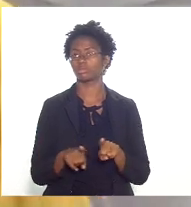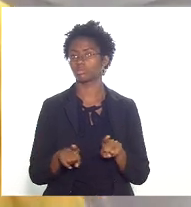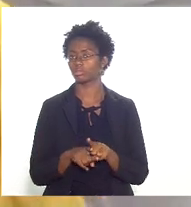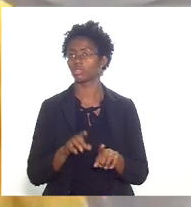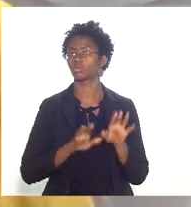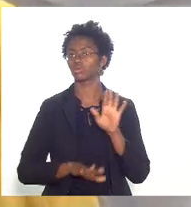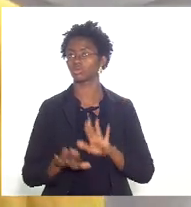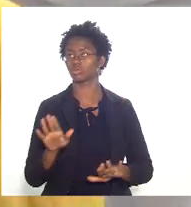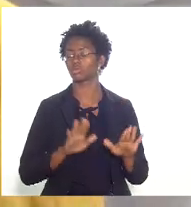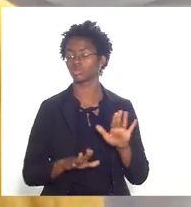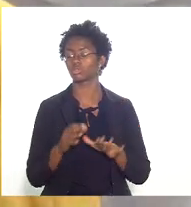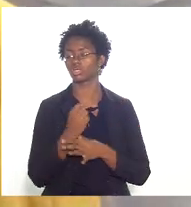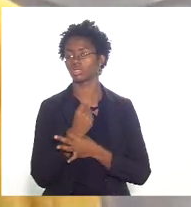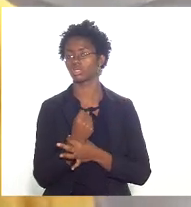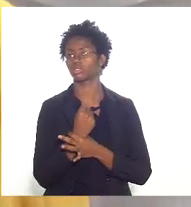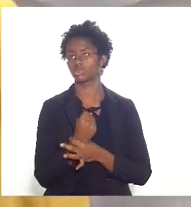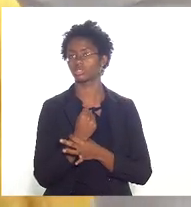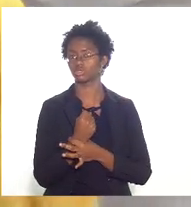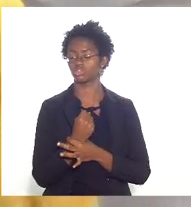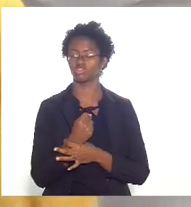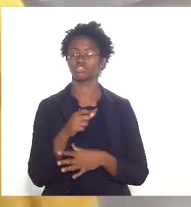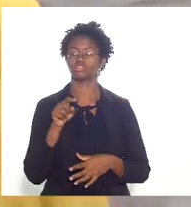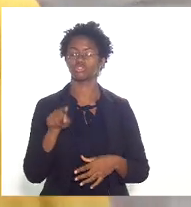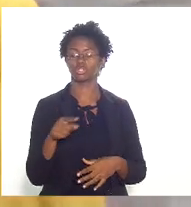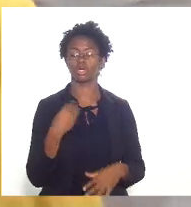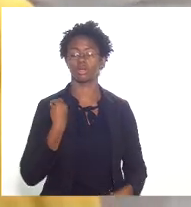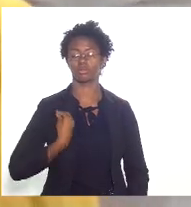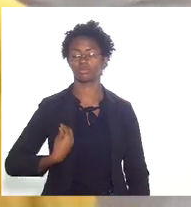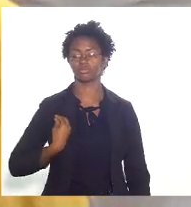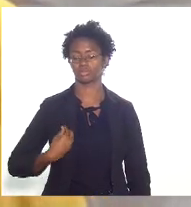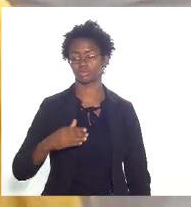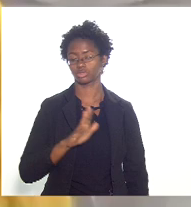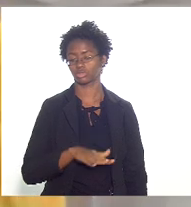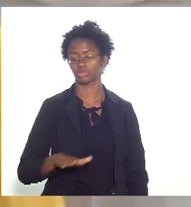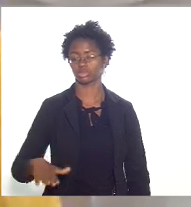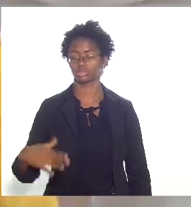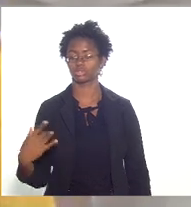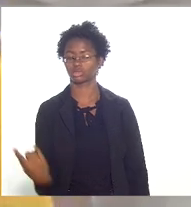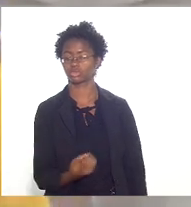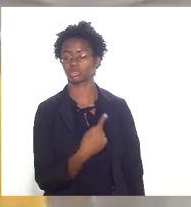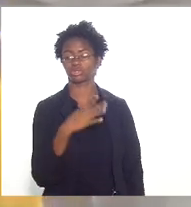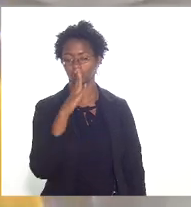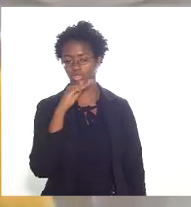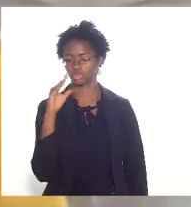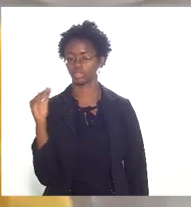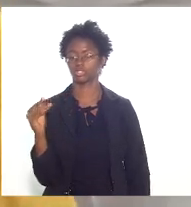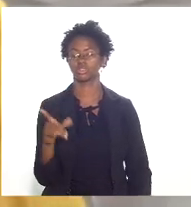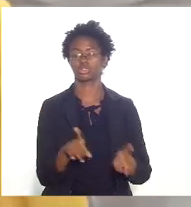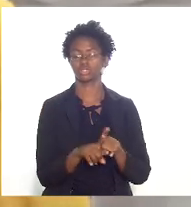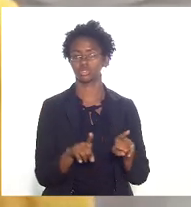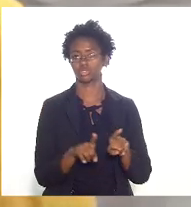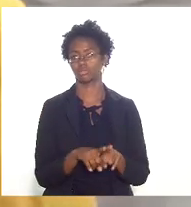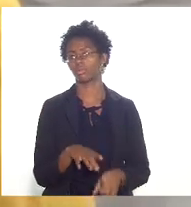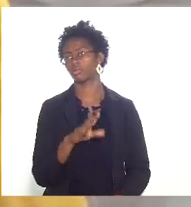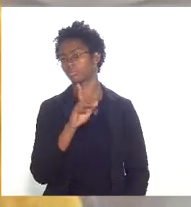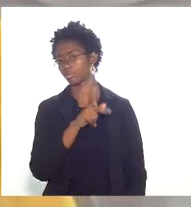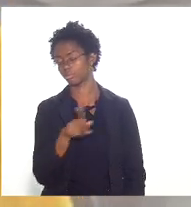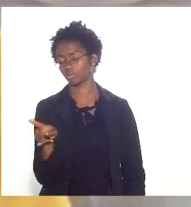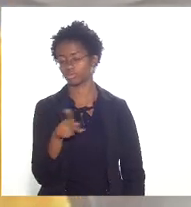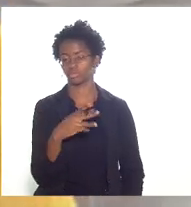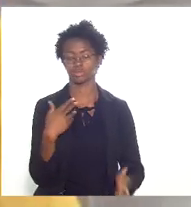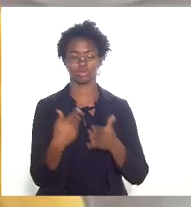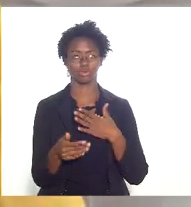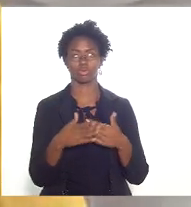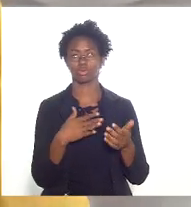providências para garantir a segurança a vida das nossas crianças dos nossos adolescência dos nossos professores e